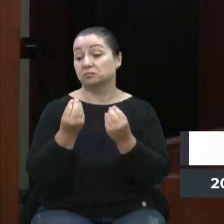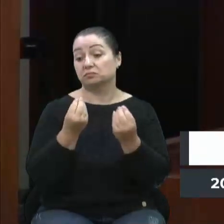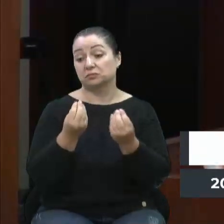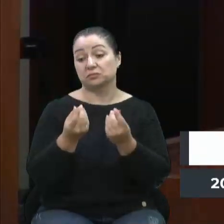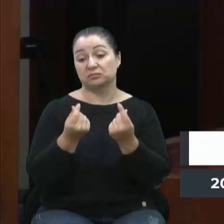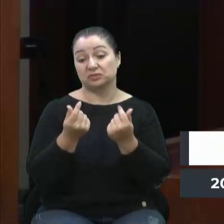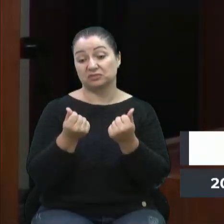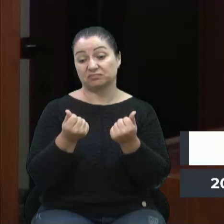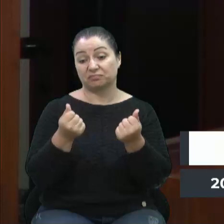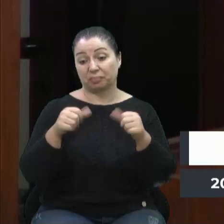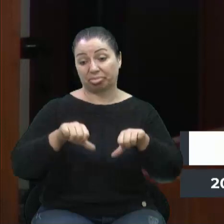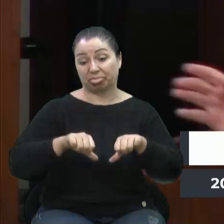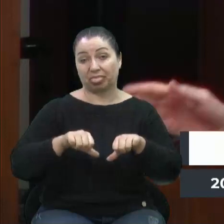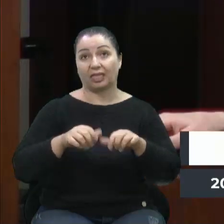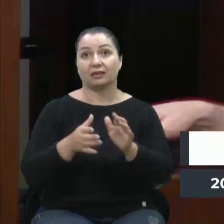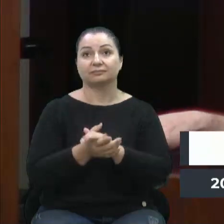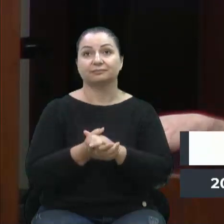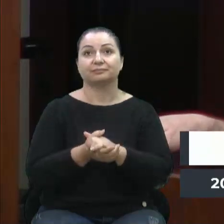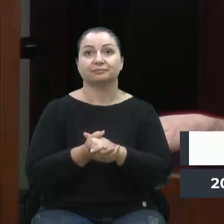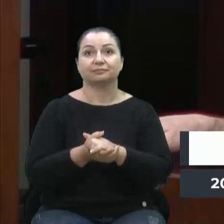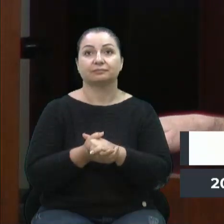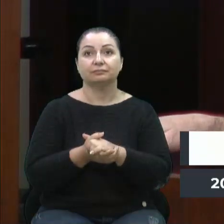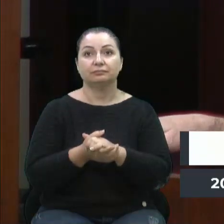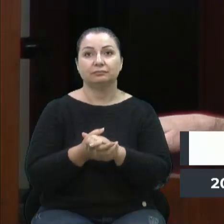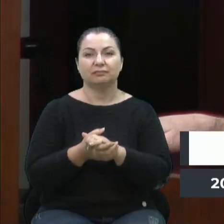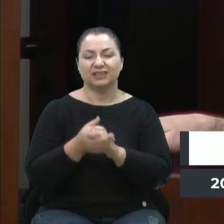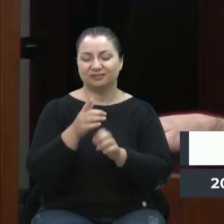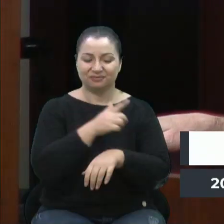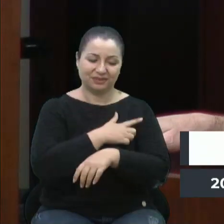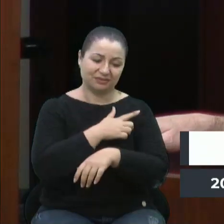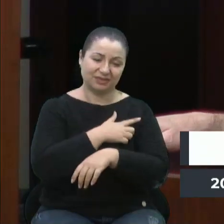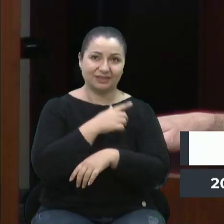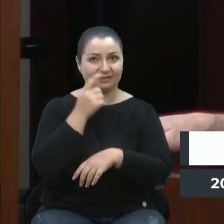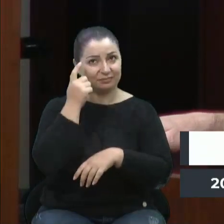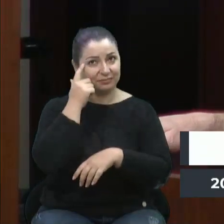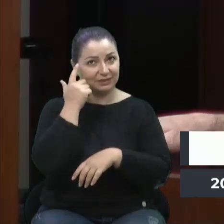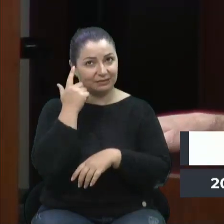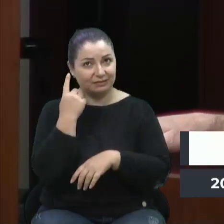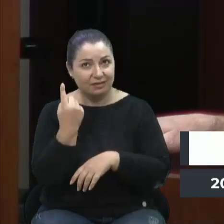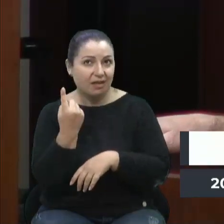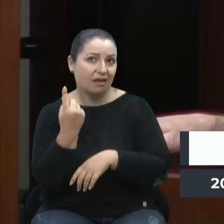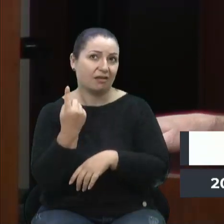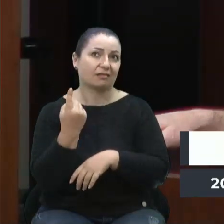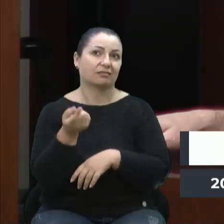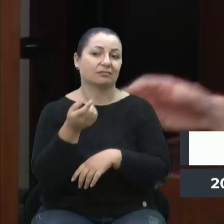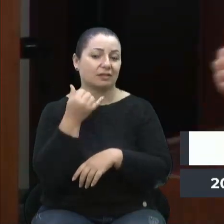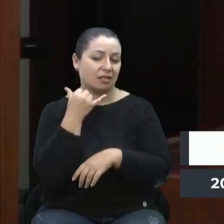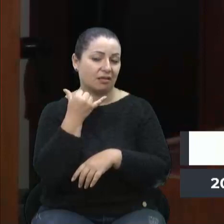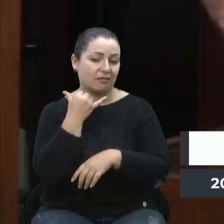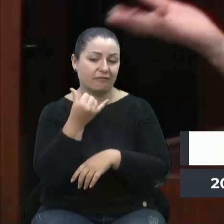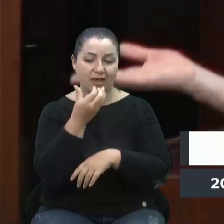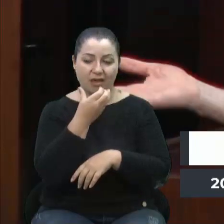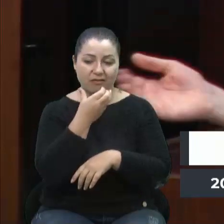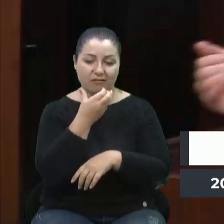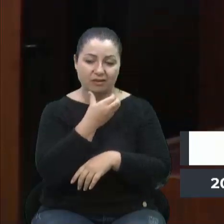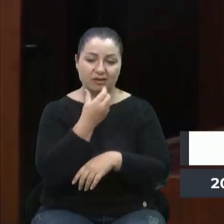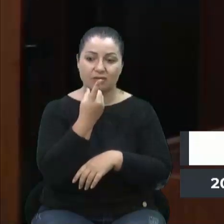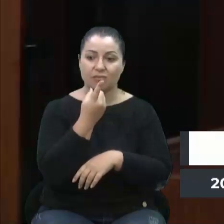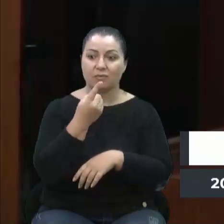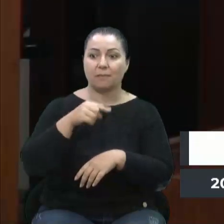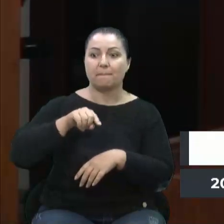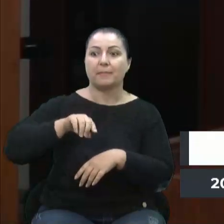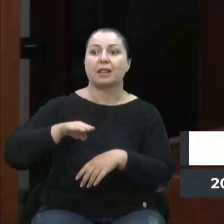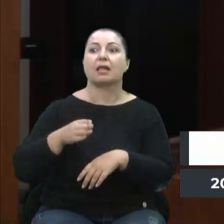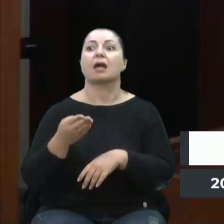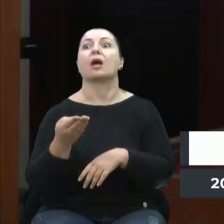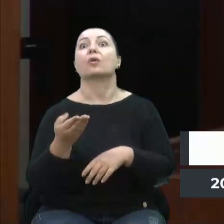moeda, pô, fica feio para eles pensar que um iPhone custa 1 milhão de pesos. Fica feio para o mundo, né? Então vamos